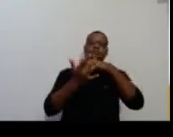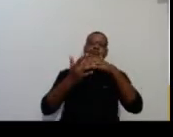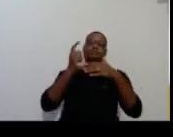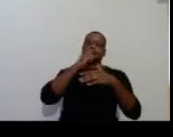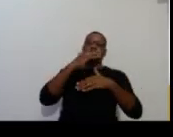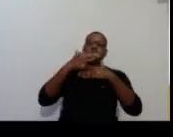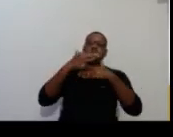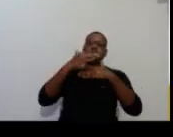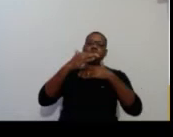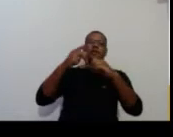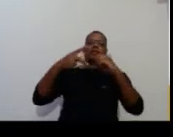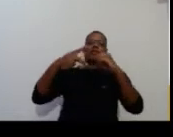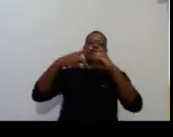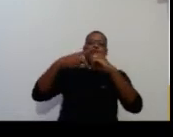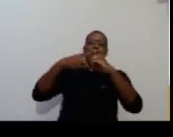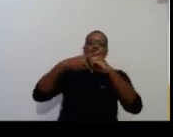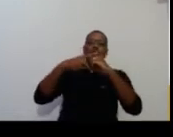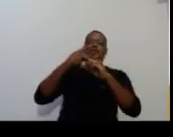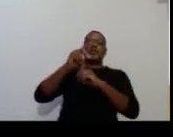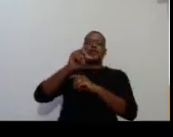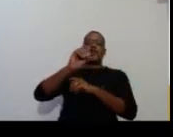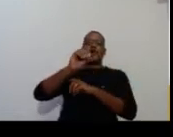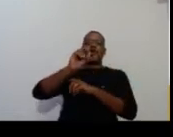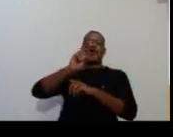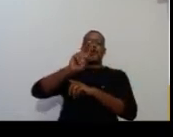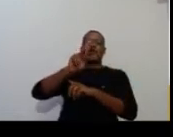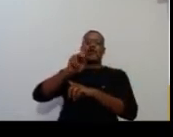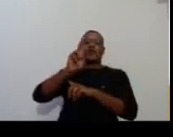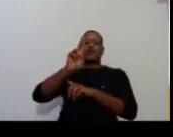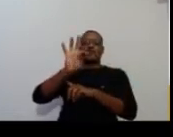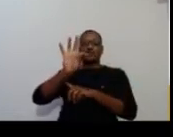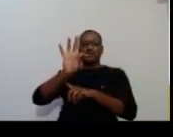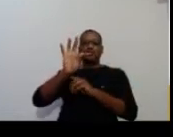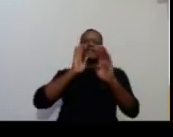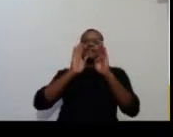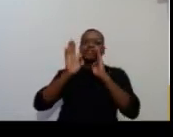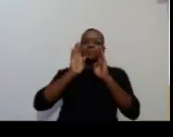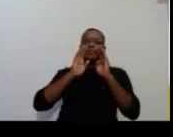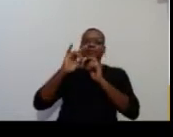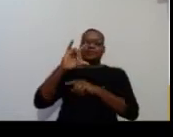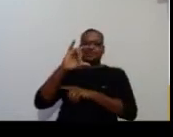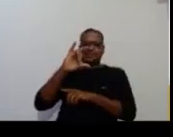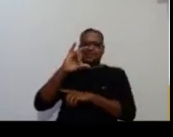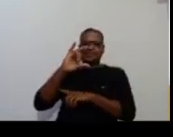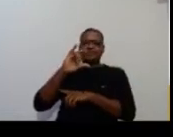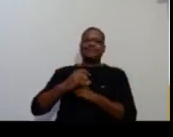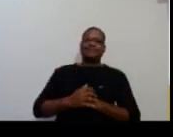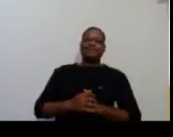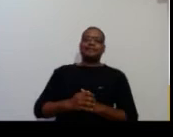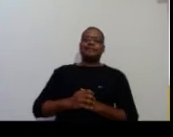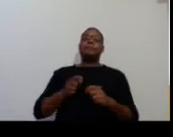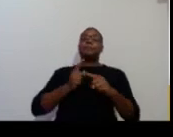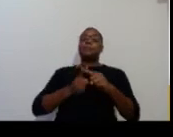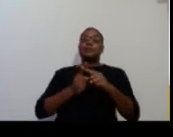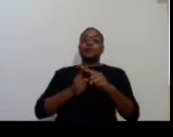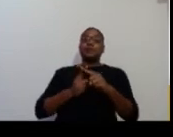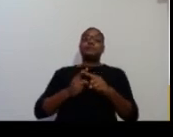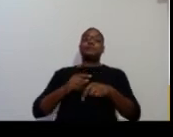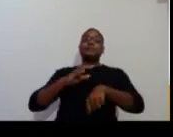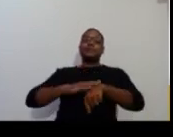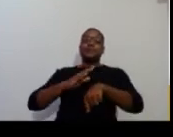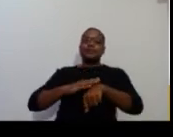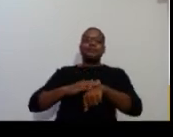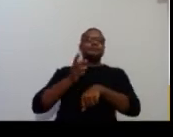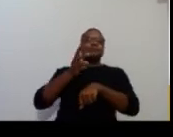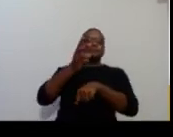Facebook, Instagram, TikTok. Cada vez mais as pessoas estão migrando para essas outras tecnologias. Por quê? Porque eu tenho que estar onde todo mundo